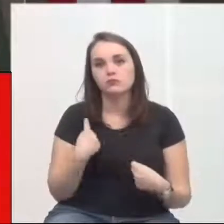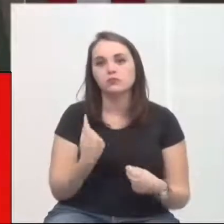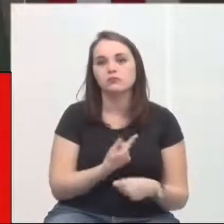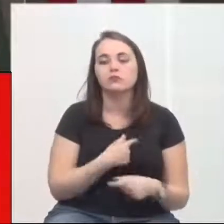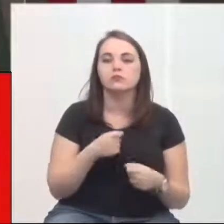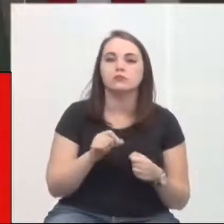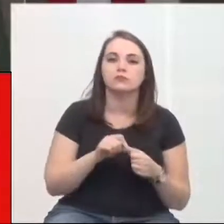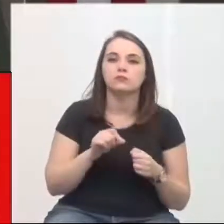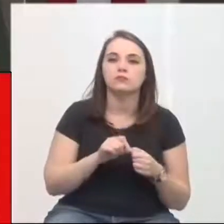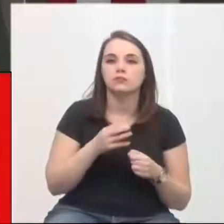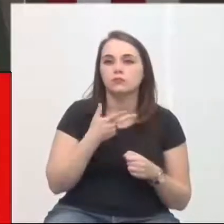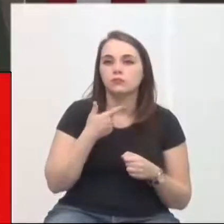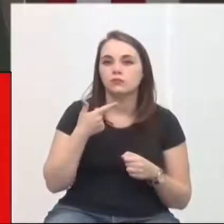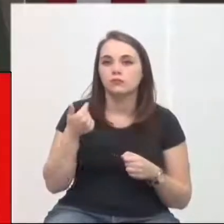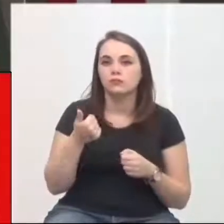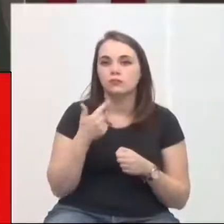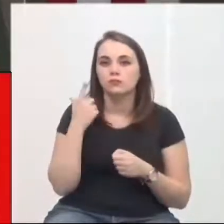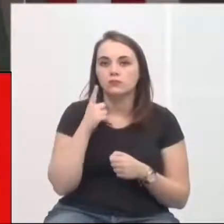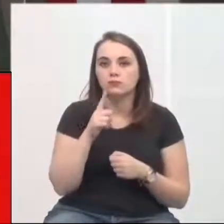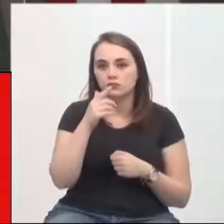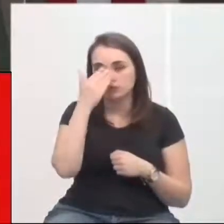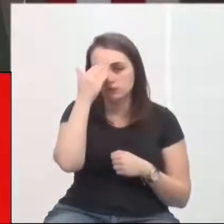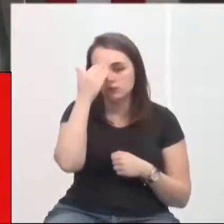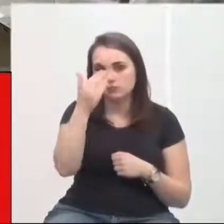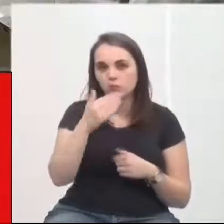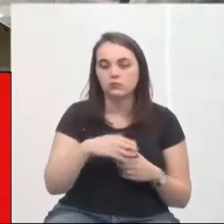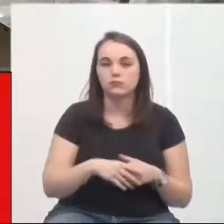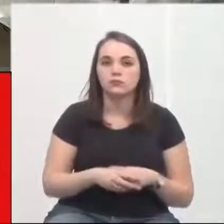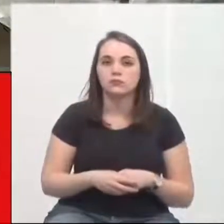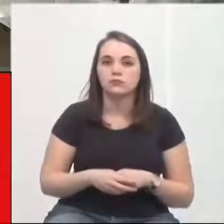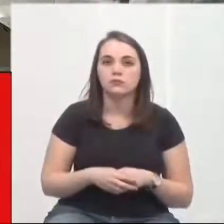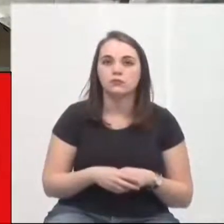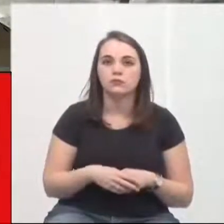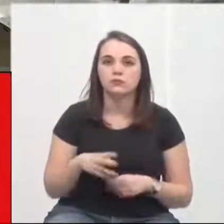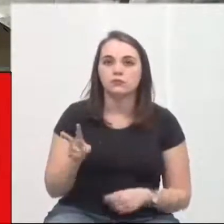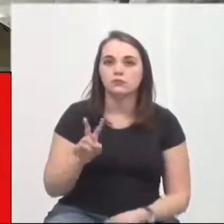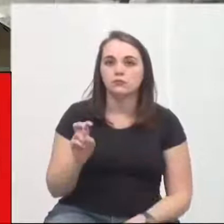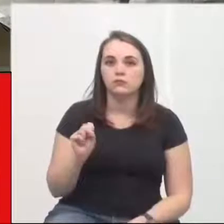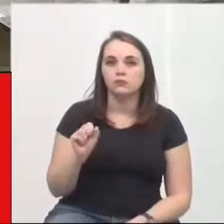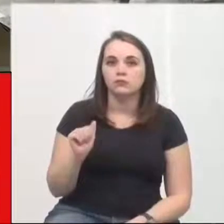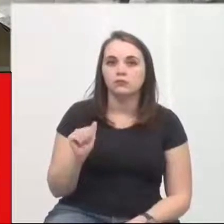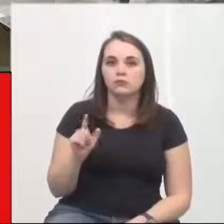fazer o melhor possível. Obrigado. Vereador Celeste Lima.